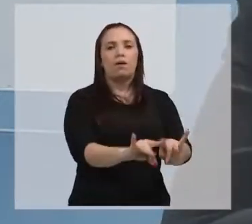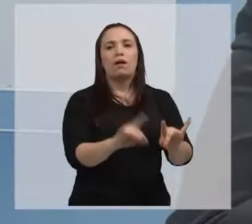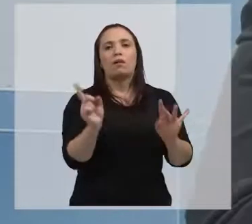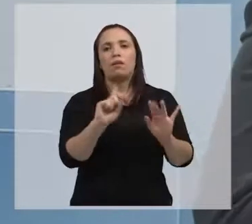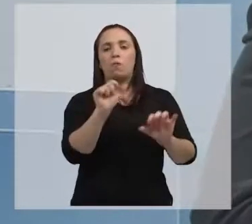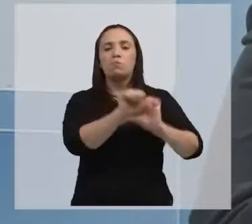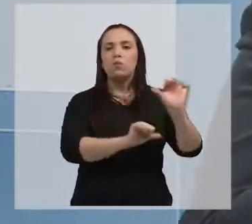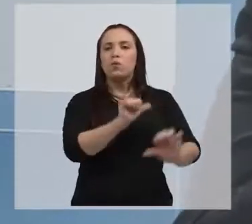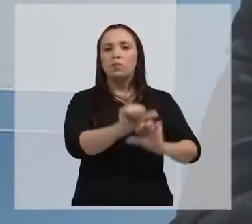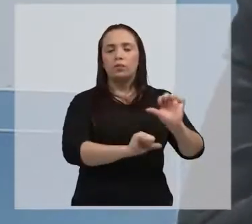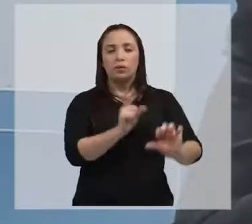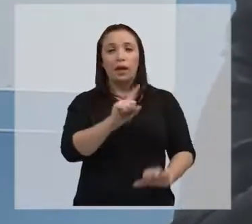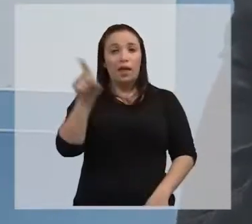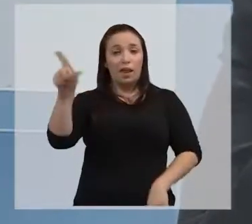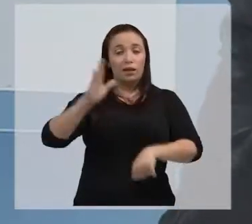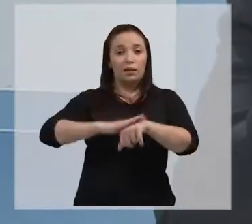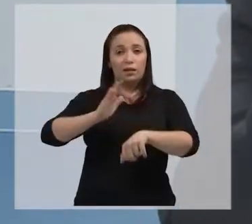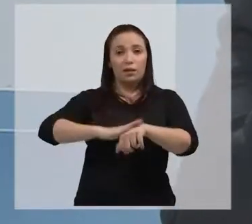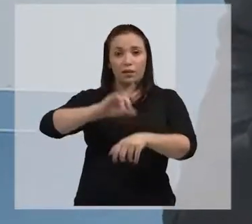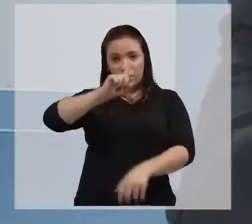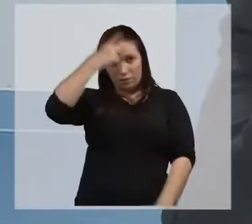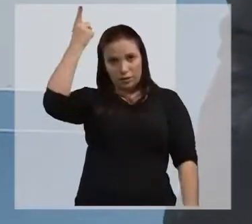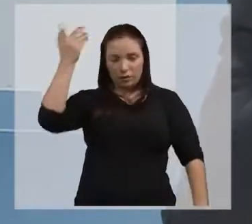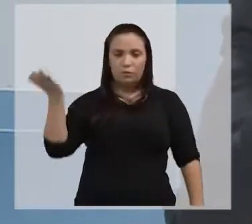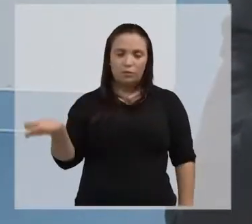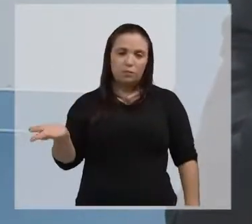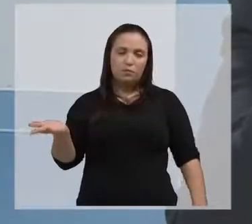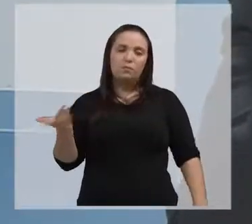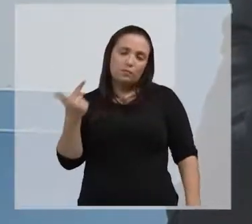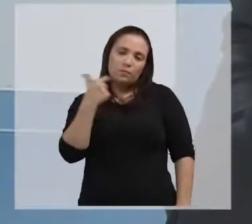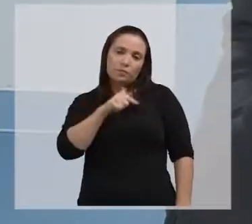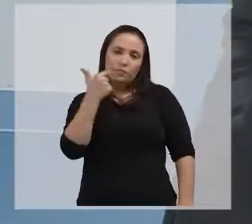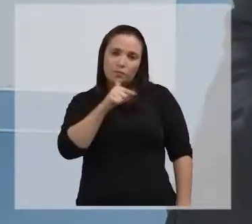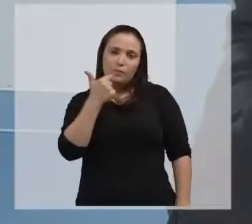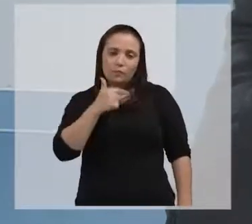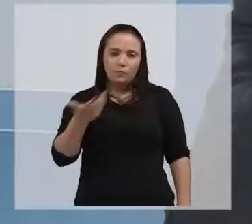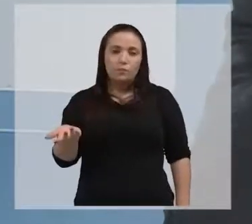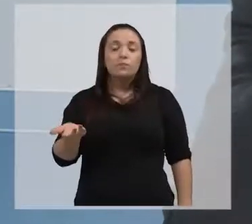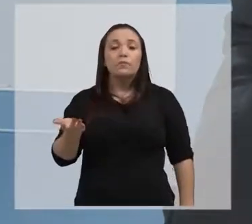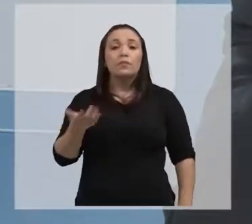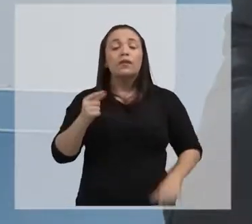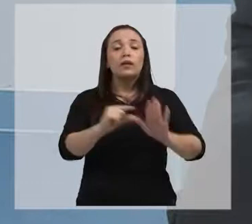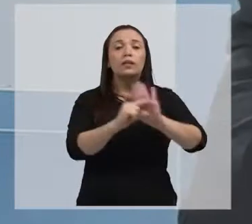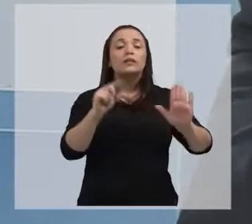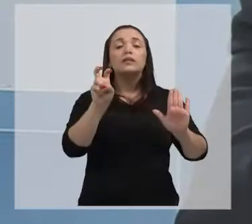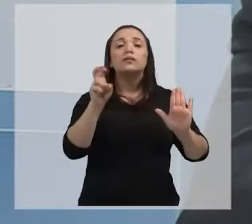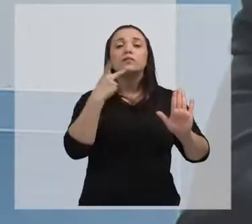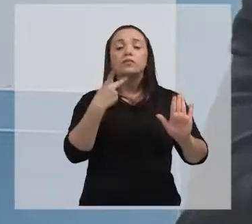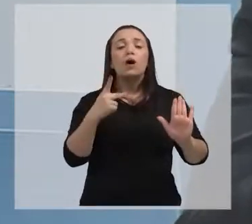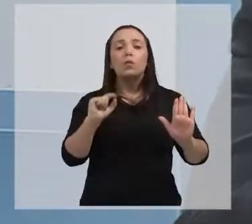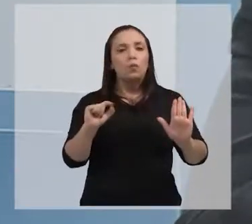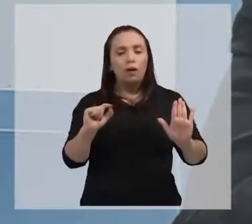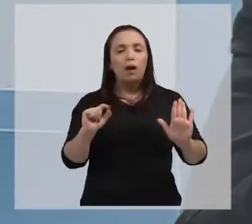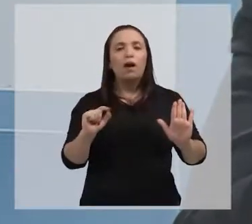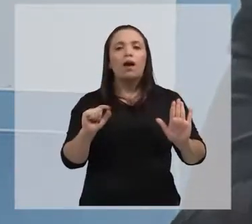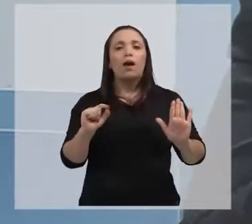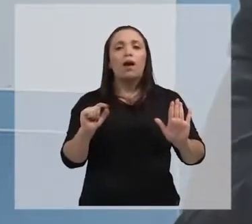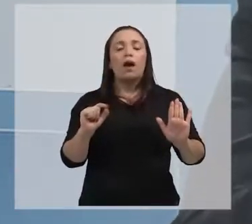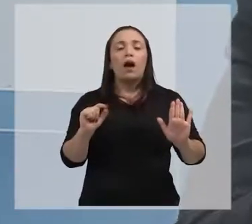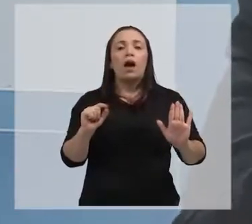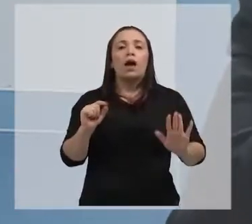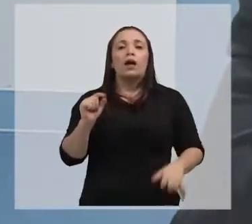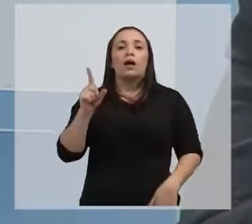de emenda condicional. Ele inventou, são imexíveis, né? Mas deixa eu dizer aqui, ó. O artigo 5º diz o seguinte, que ele reproduziu as